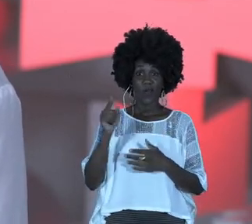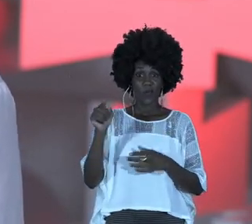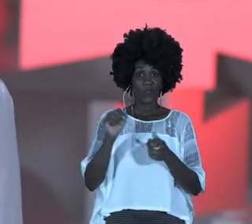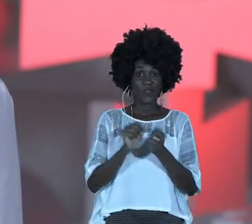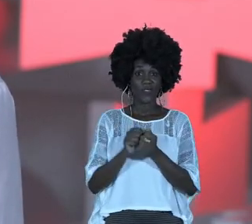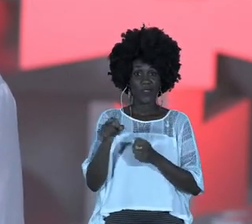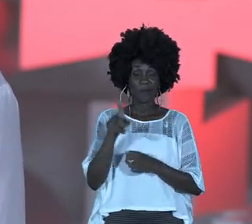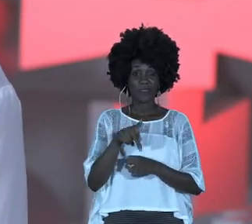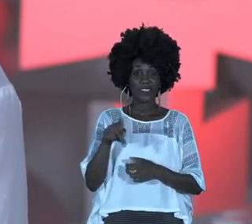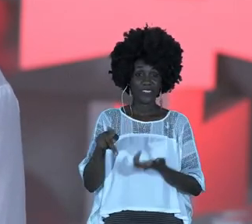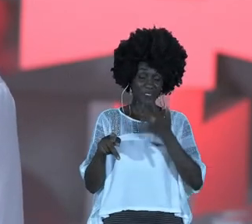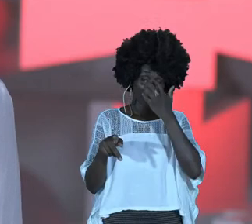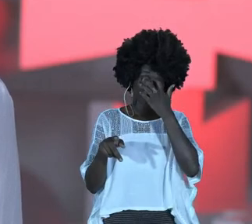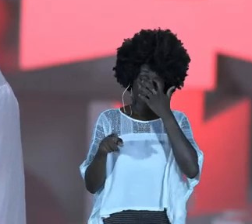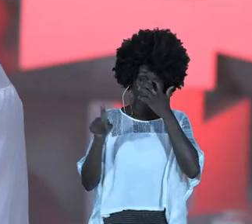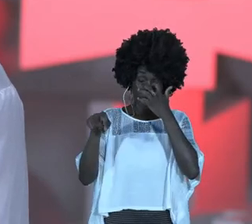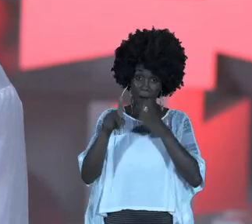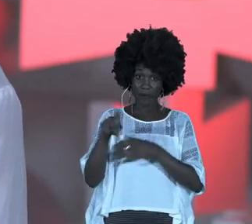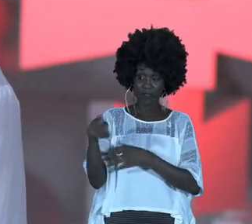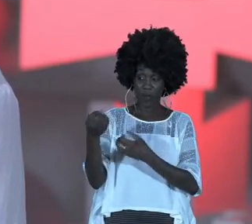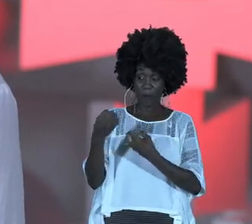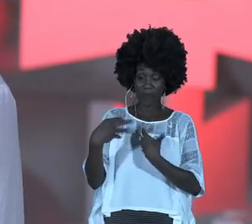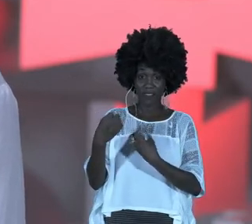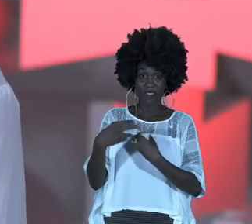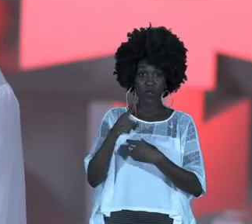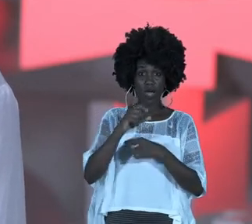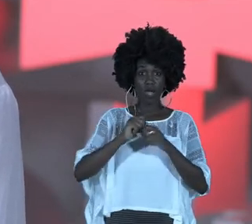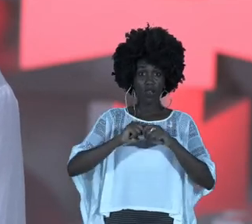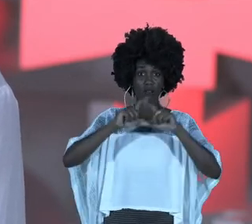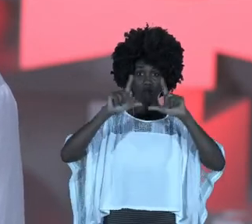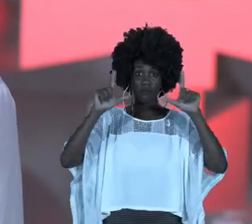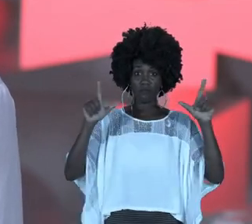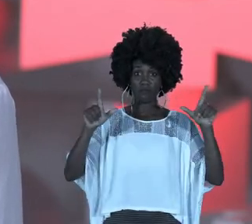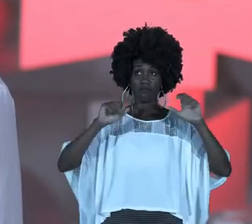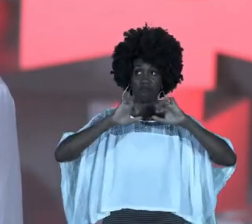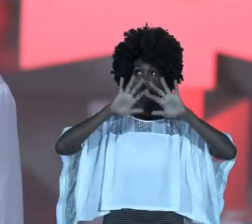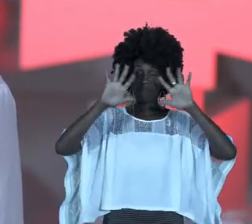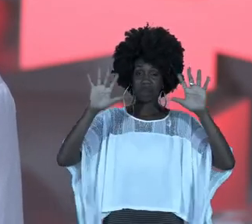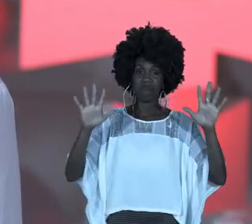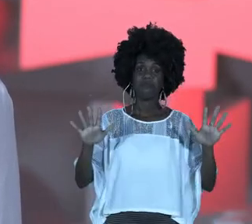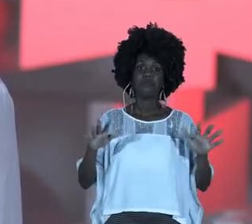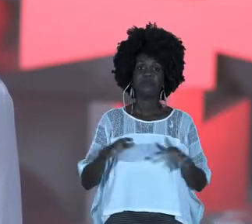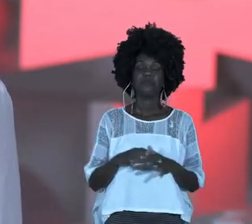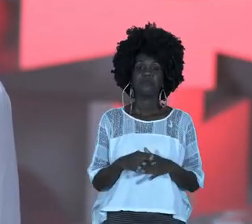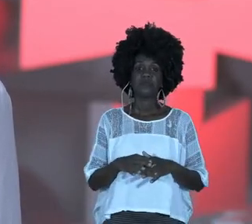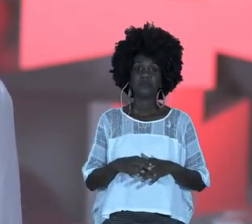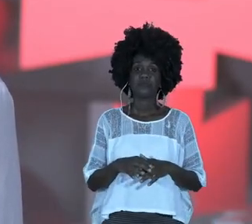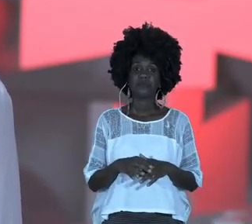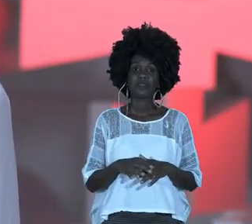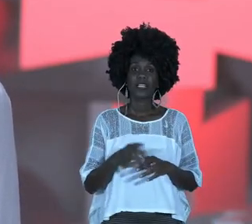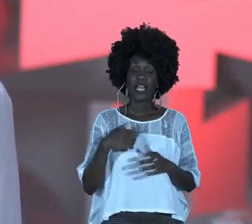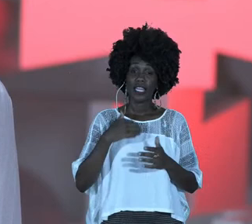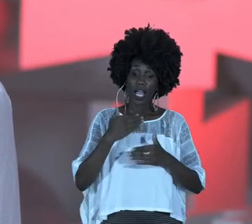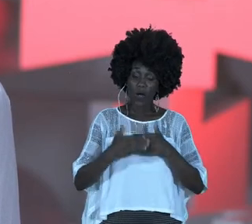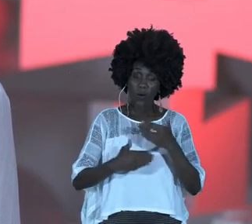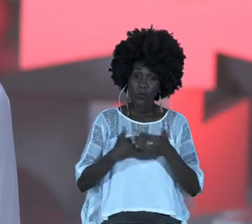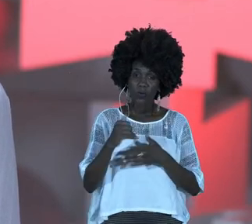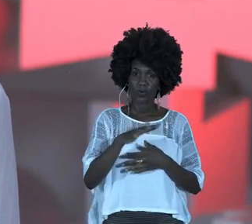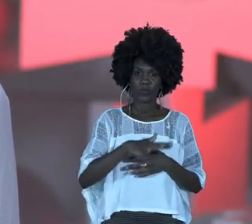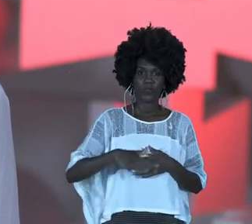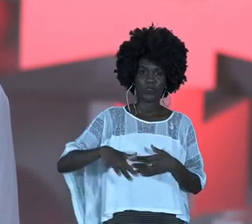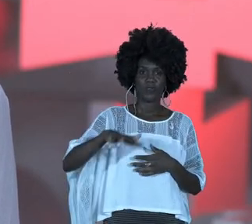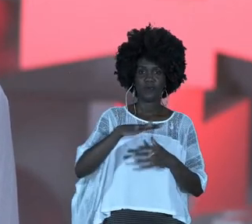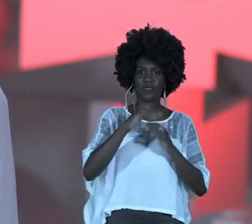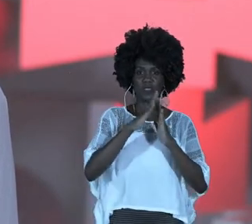Então ele nos ensinou, ele nos clareou sobre essa questão, né, da construção do espaço